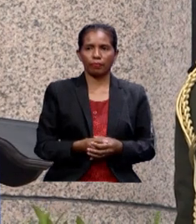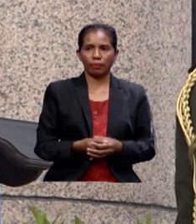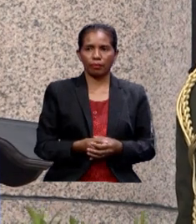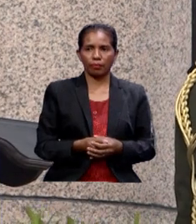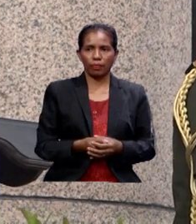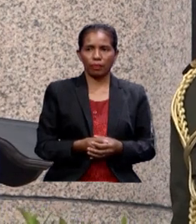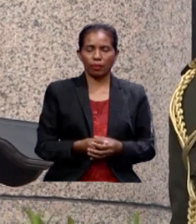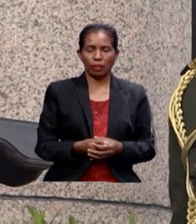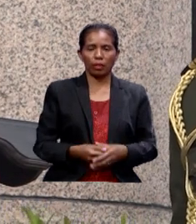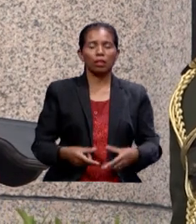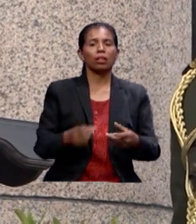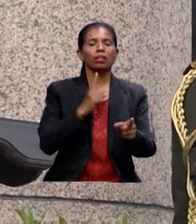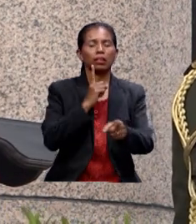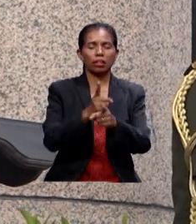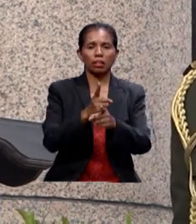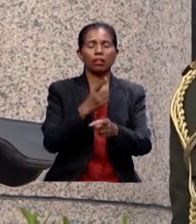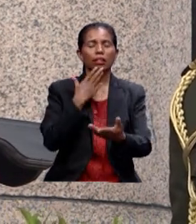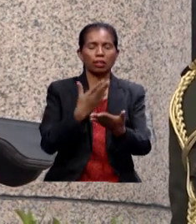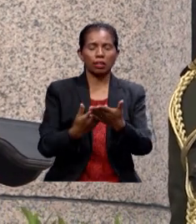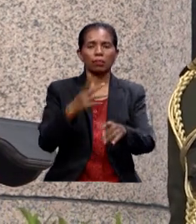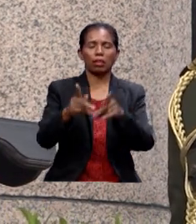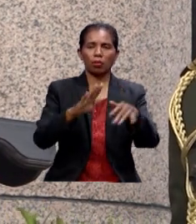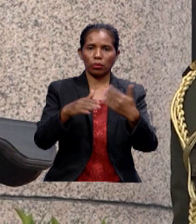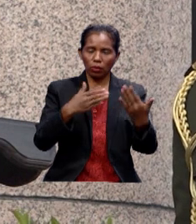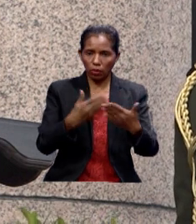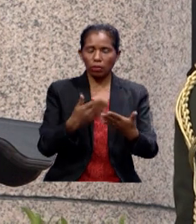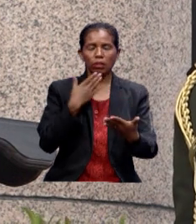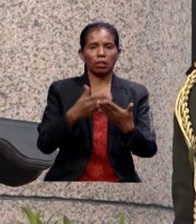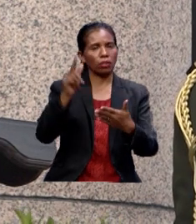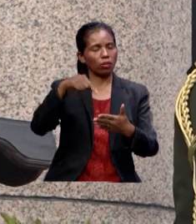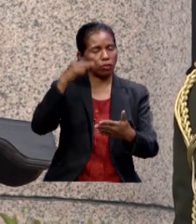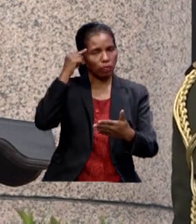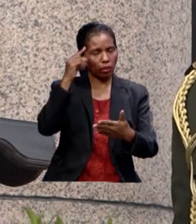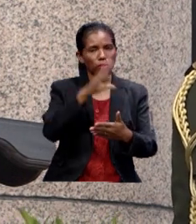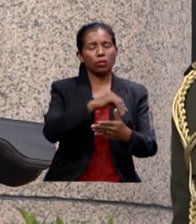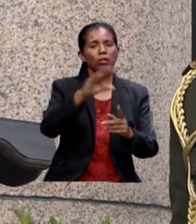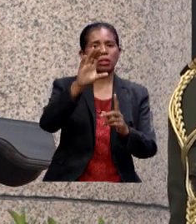Lealidade ba povo, governo, comandante na camarada se rotu.